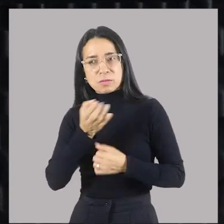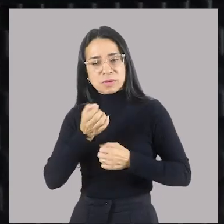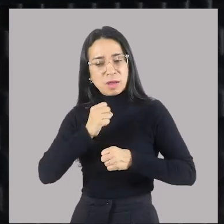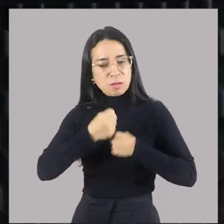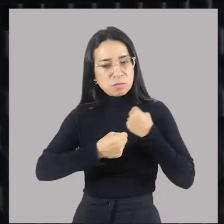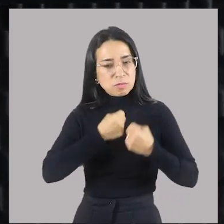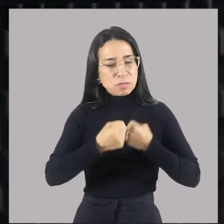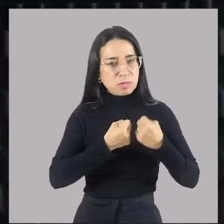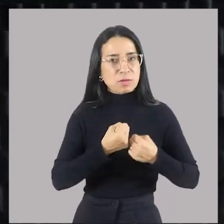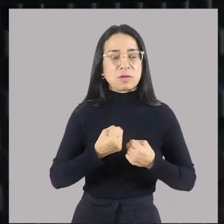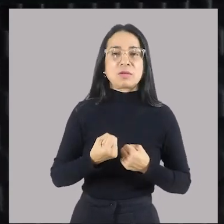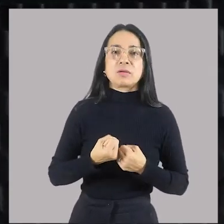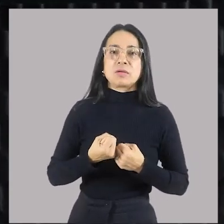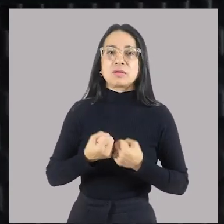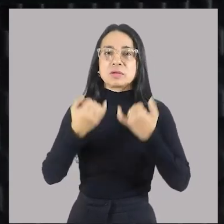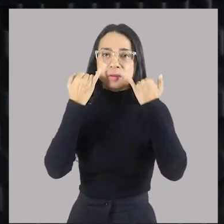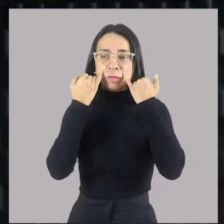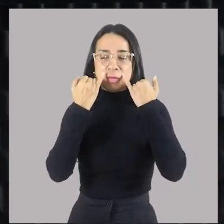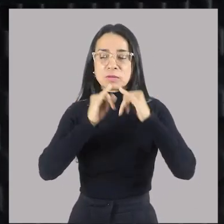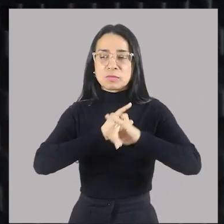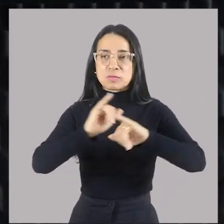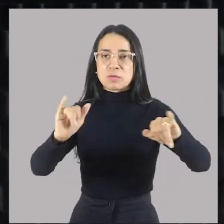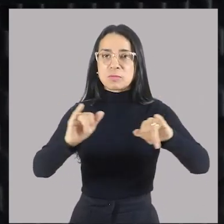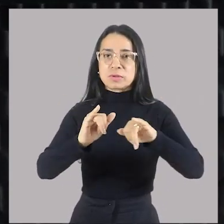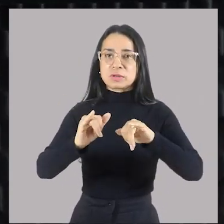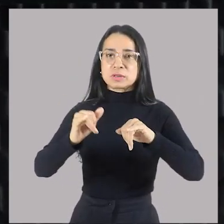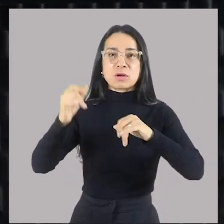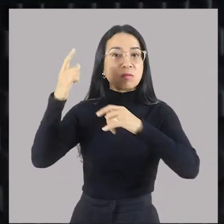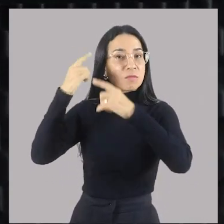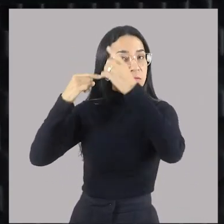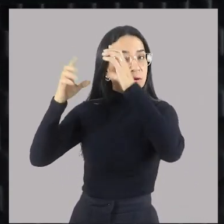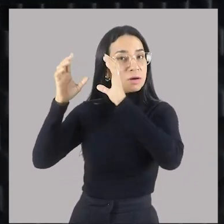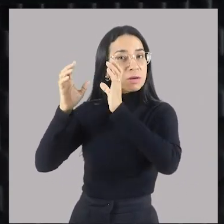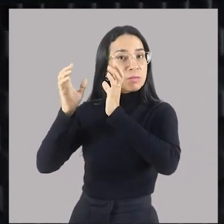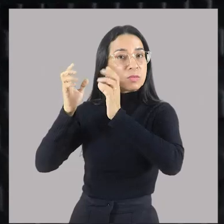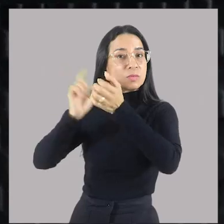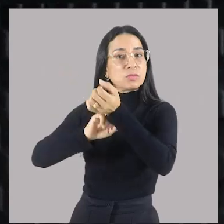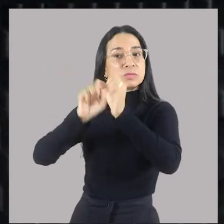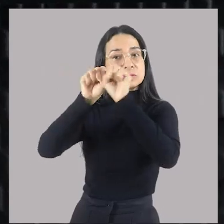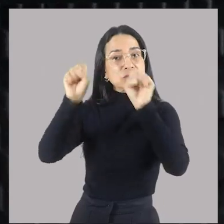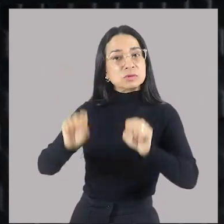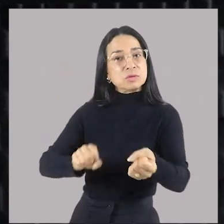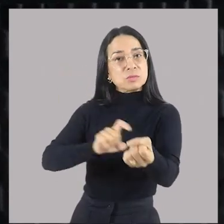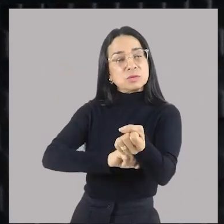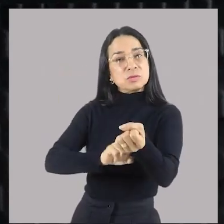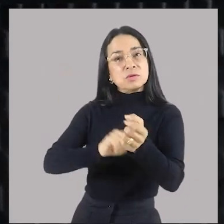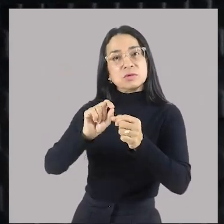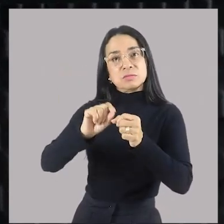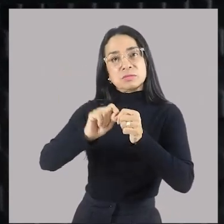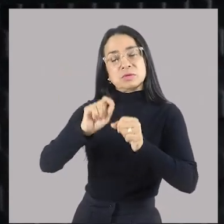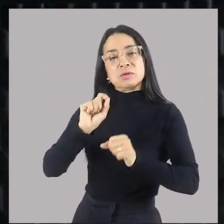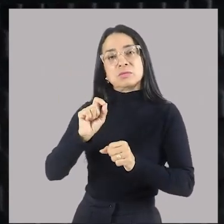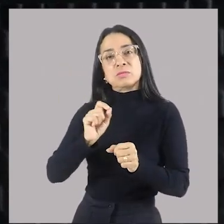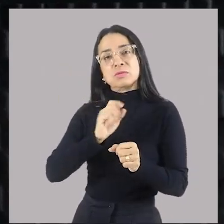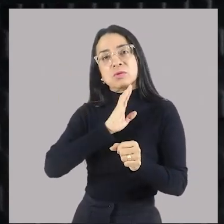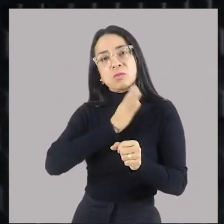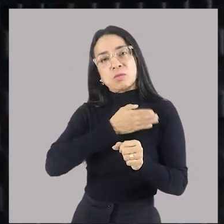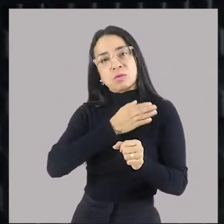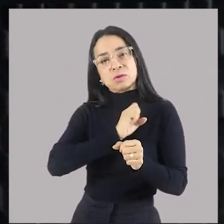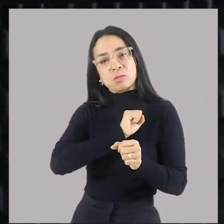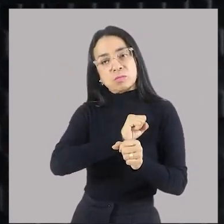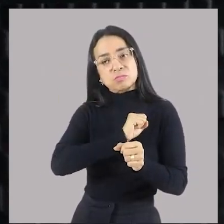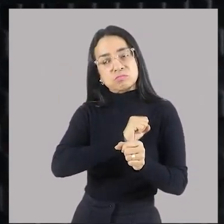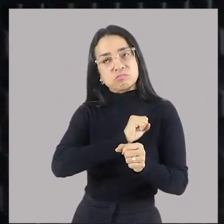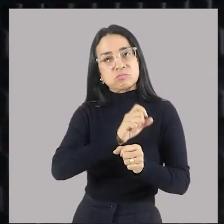essa informação ela vai lá para o sistema nervoso, que vai fazer com que o coração ele acelere, com que